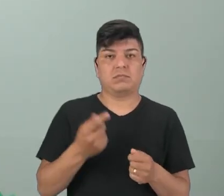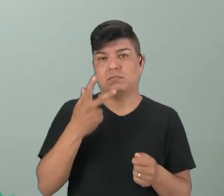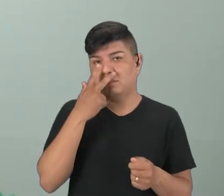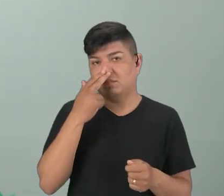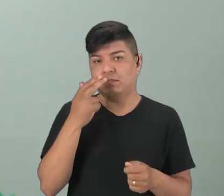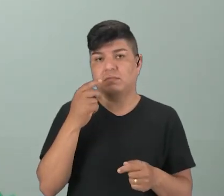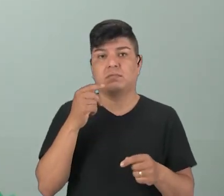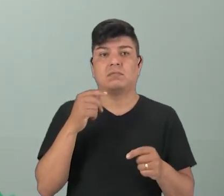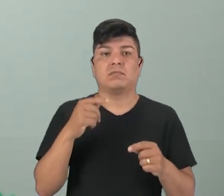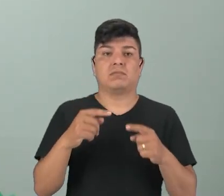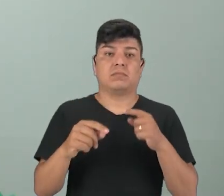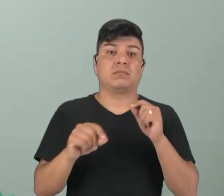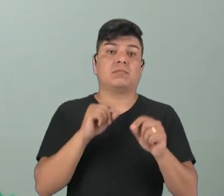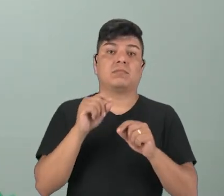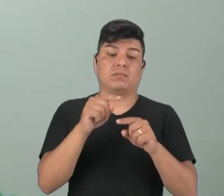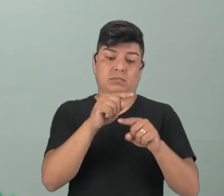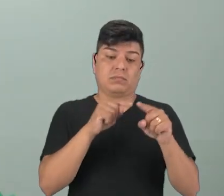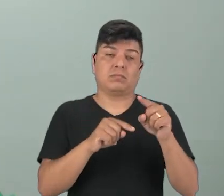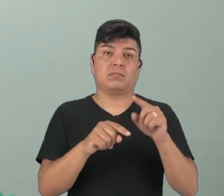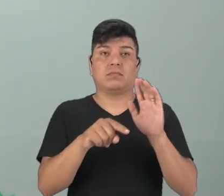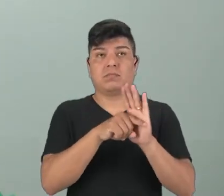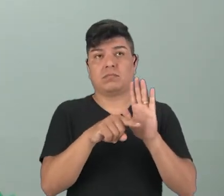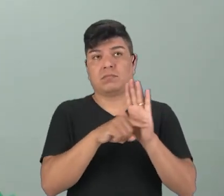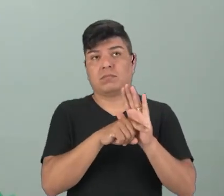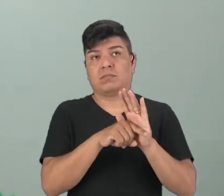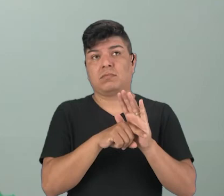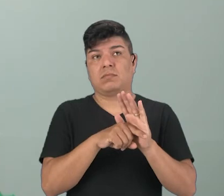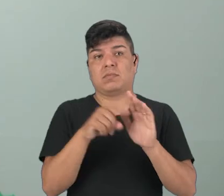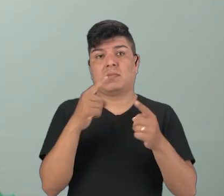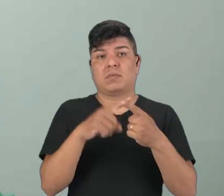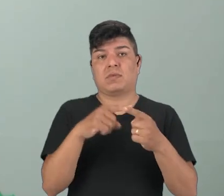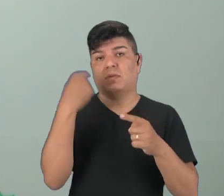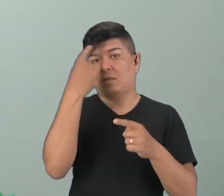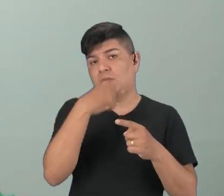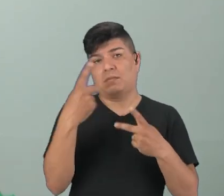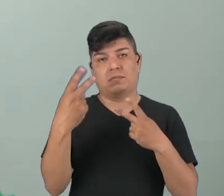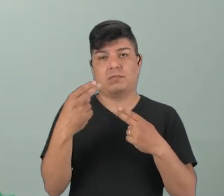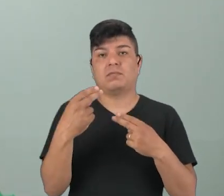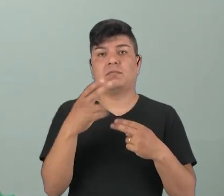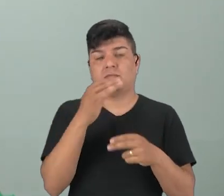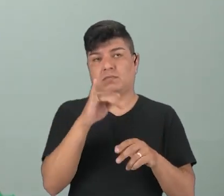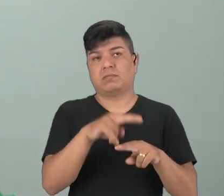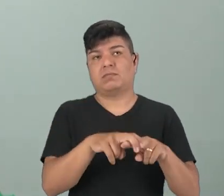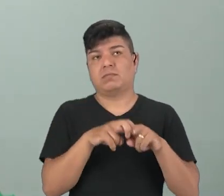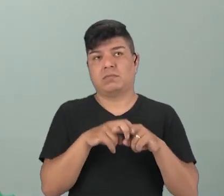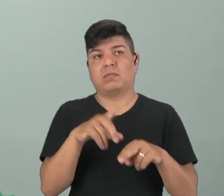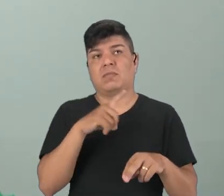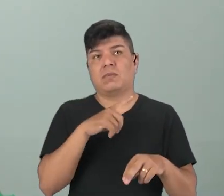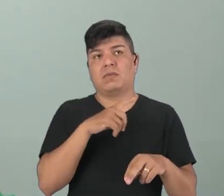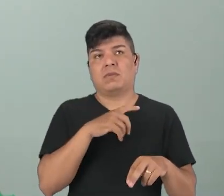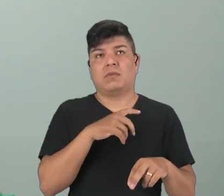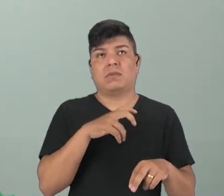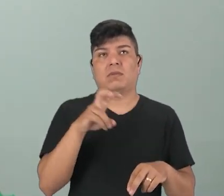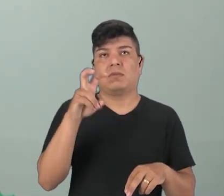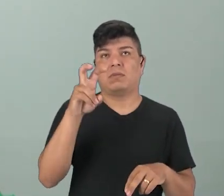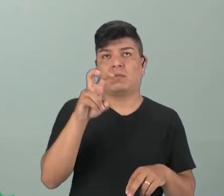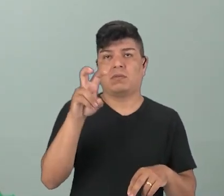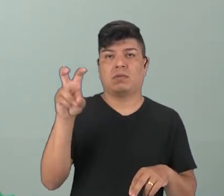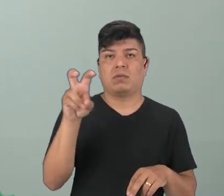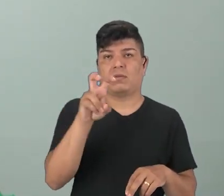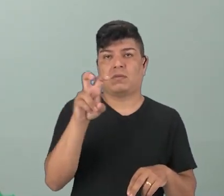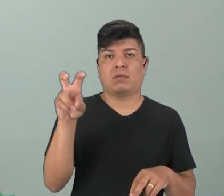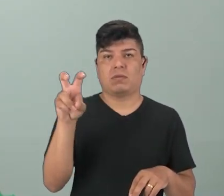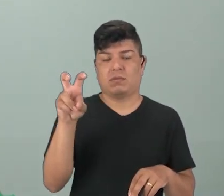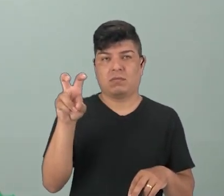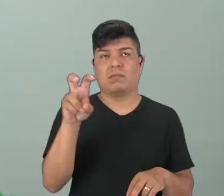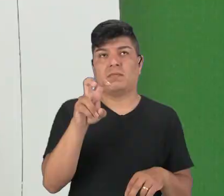de subtração dos minutos. Olha só, porque a hora é a mesma. Então, aqui, ó, eu vou ter